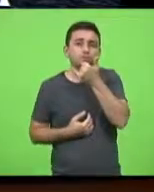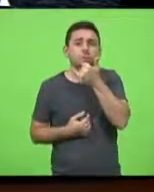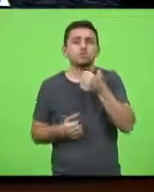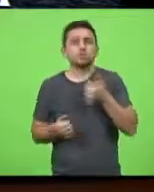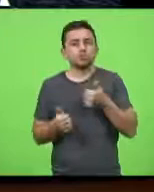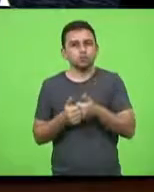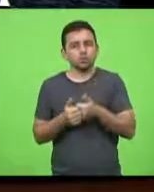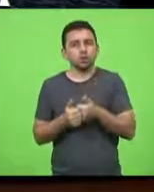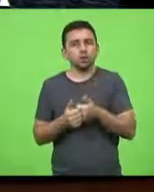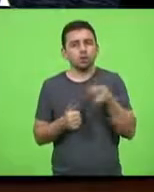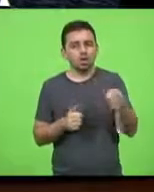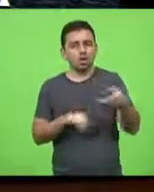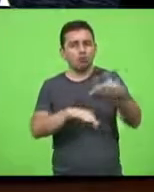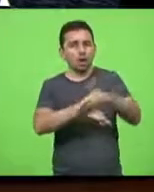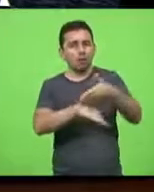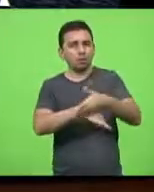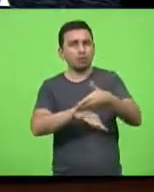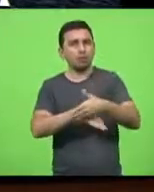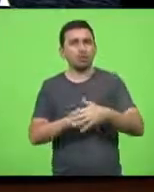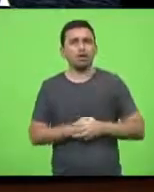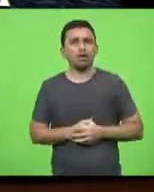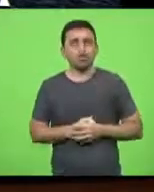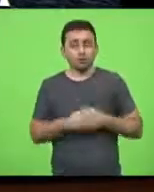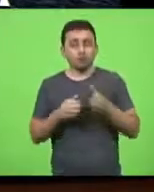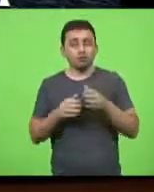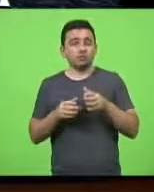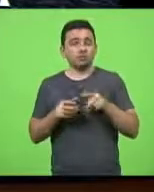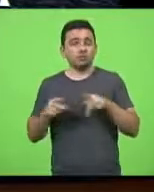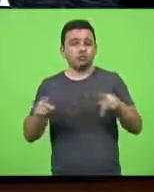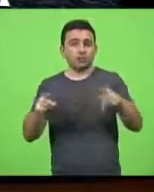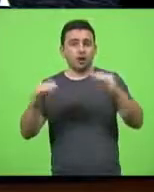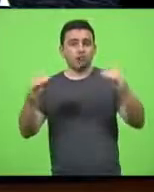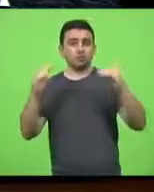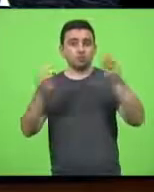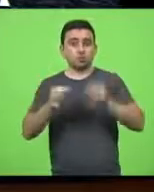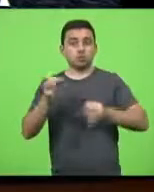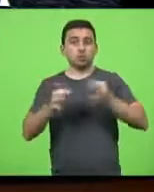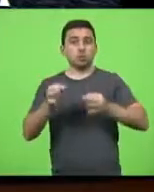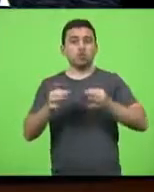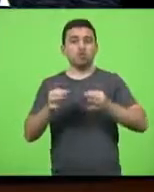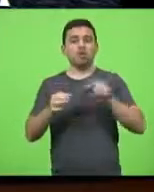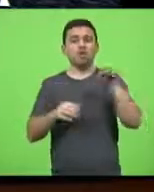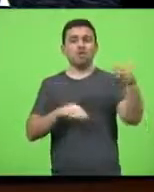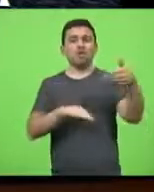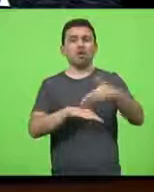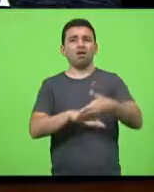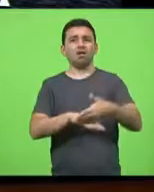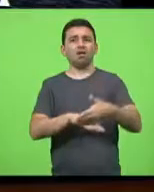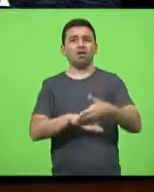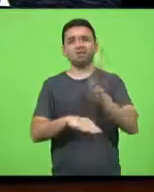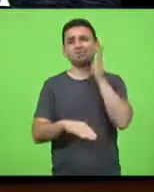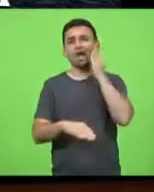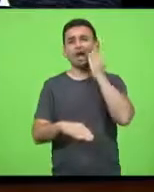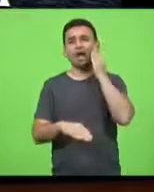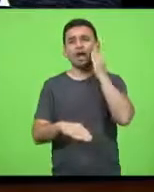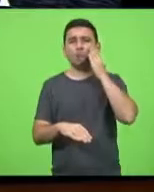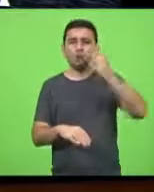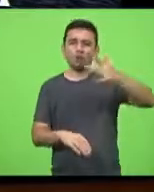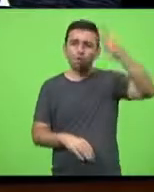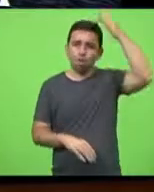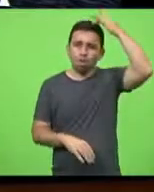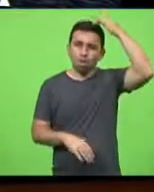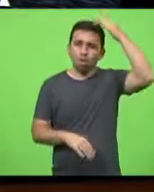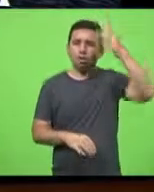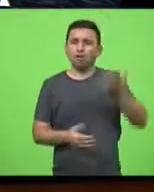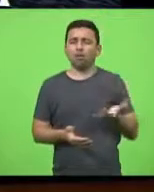participar dessa farsa, de um desembargador ter que sujeitar a vir aqui, sabendo da farsa que está sendo